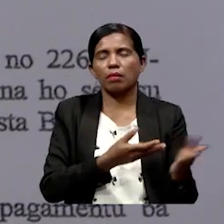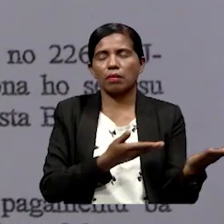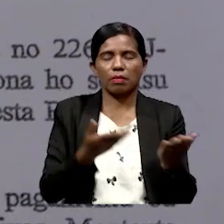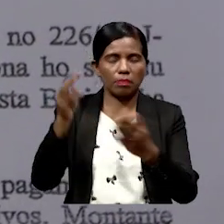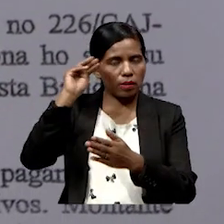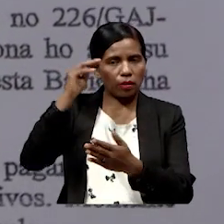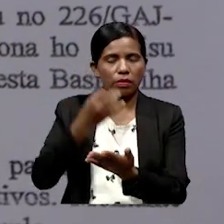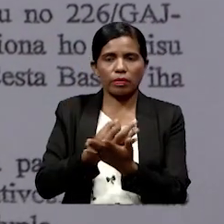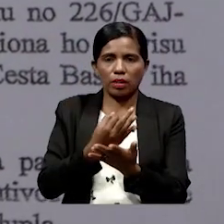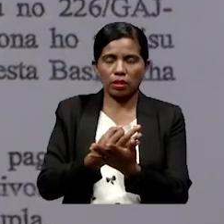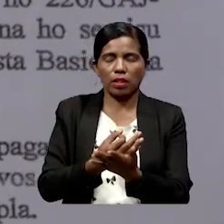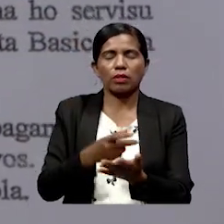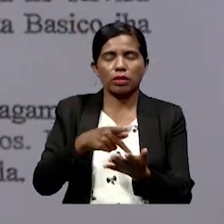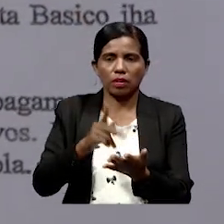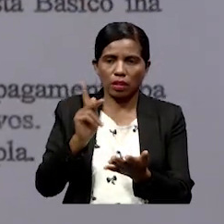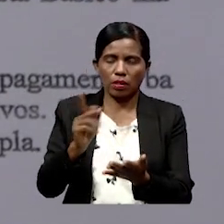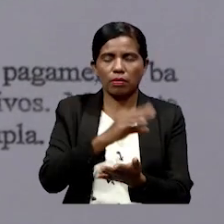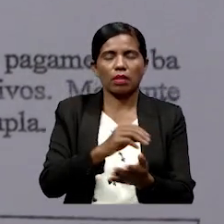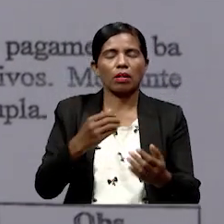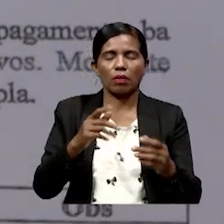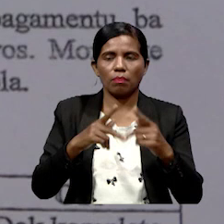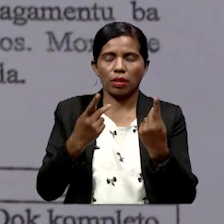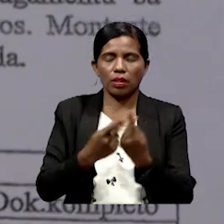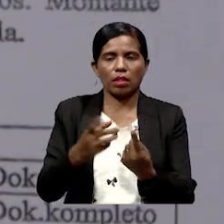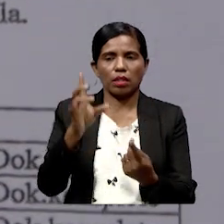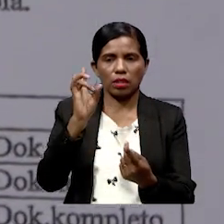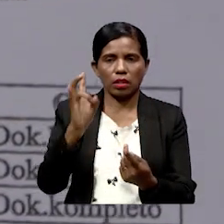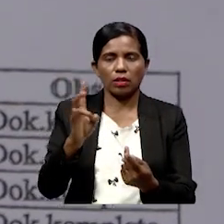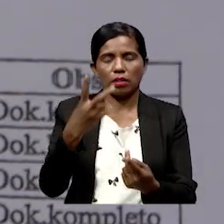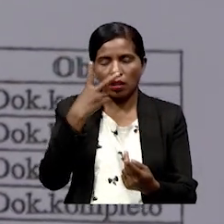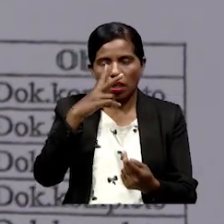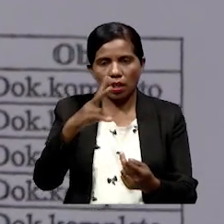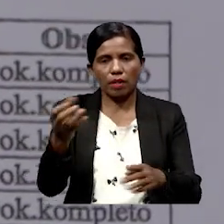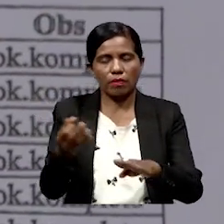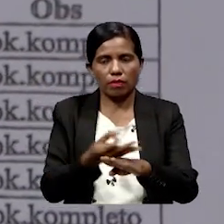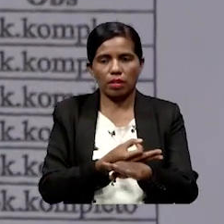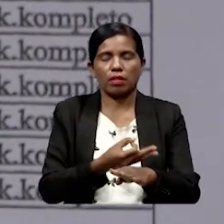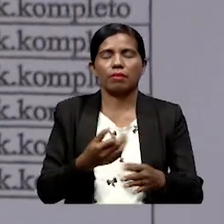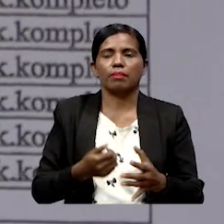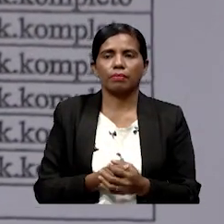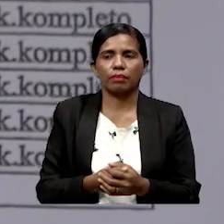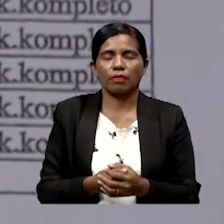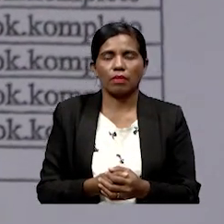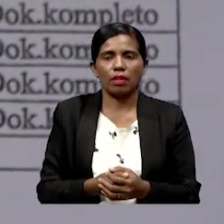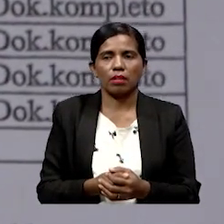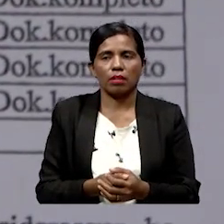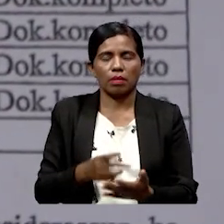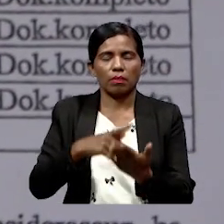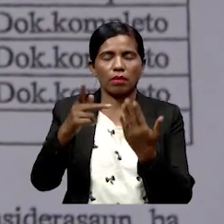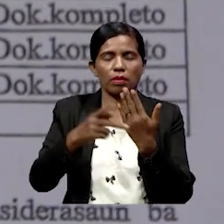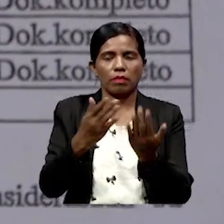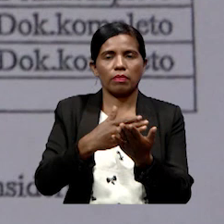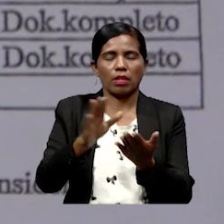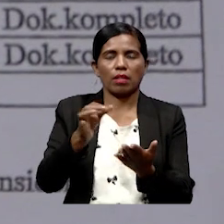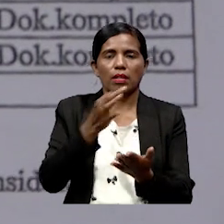halo pagamento, no rela companhia hito maxe iha fase verificação documento. Enquanto ia programa cesta básica fase da